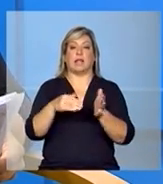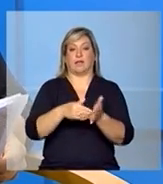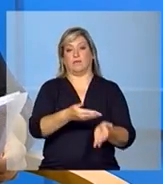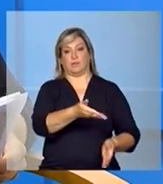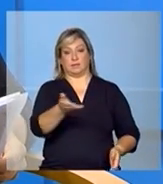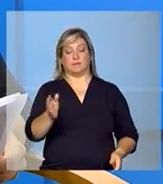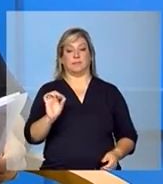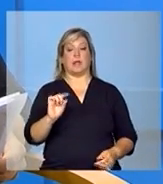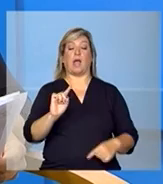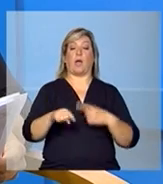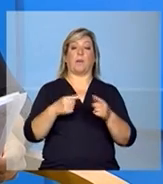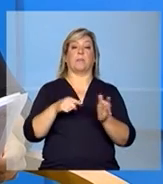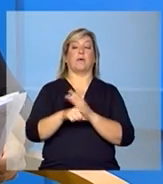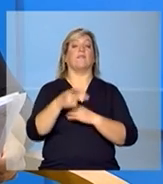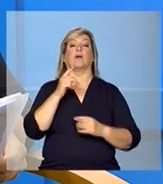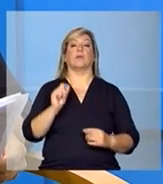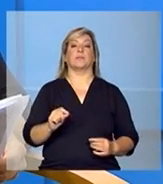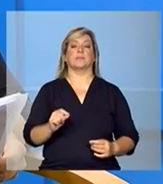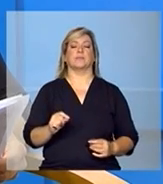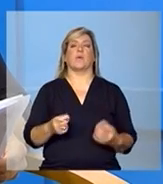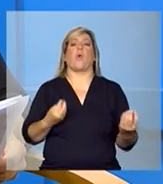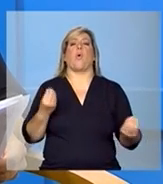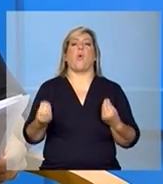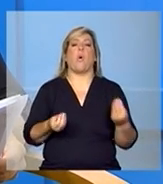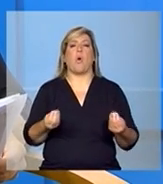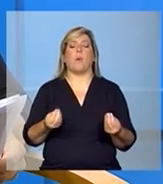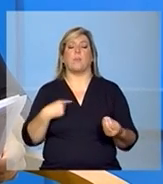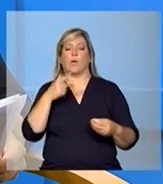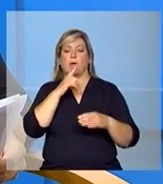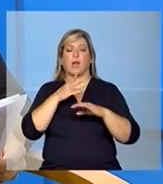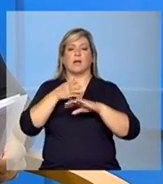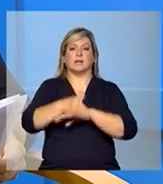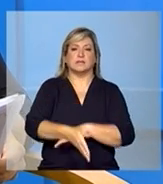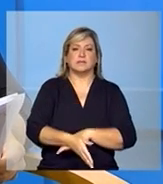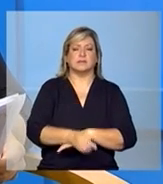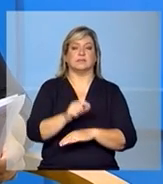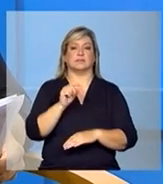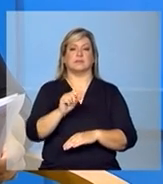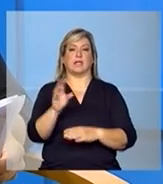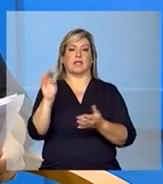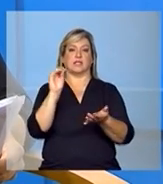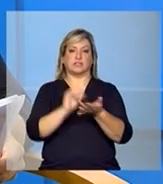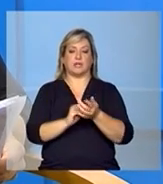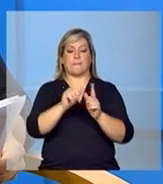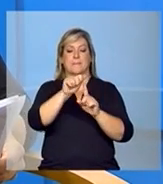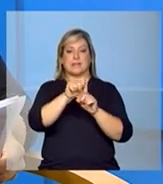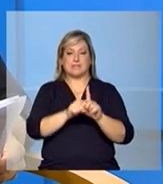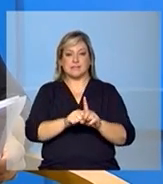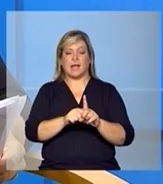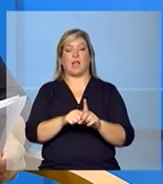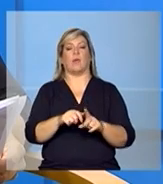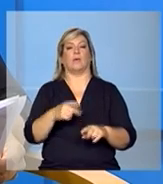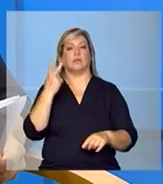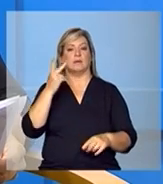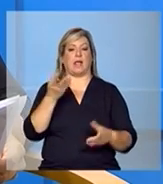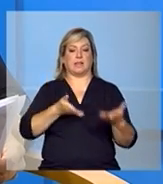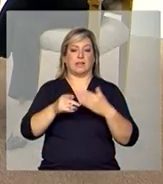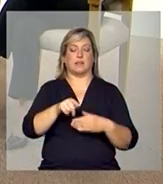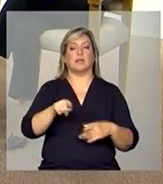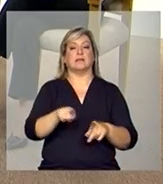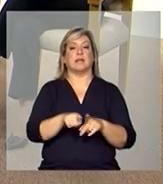olha a próxima pergunta diz assim como acesso o registro mensal de atendimento e o registro individual sim